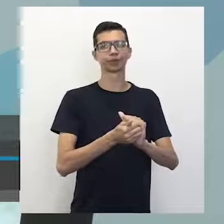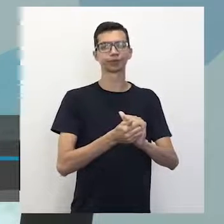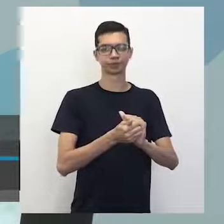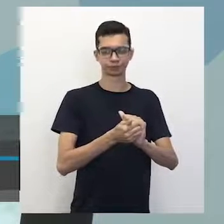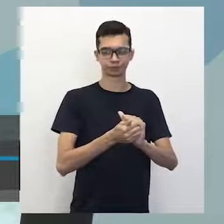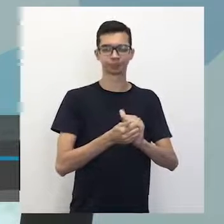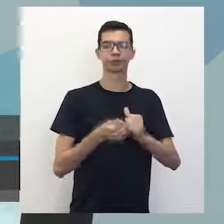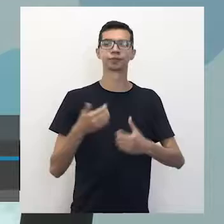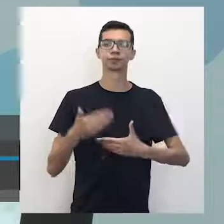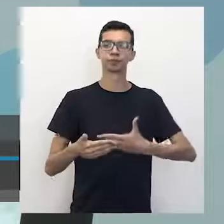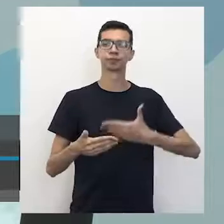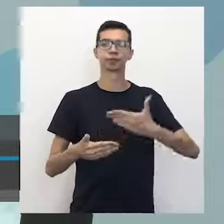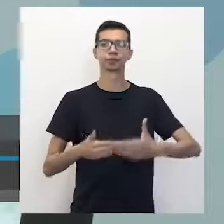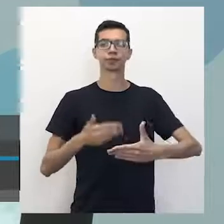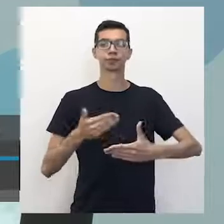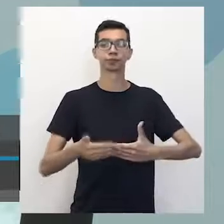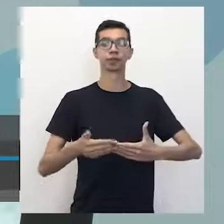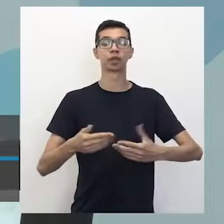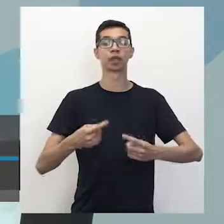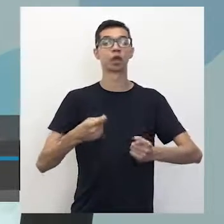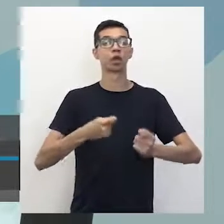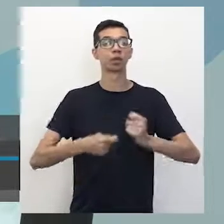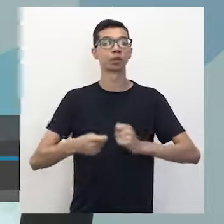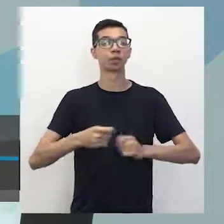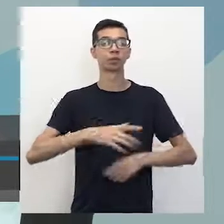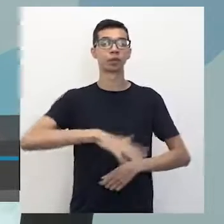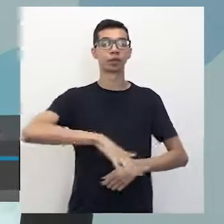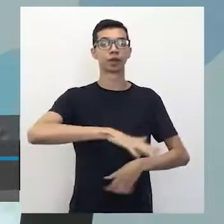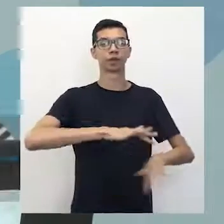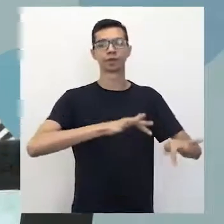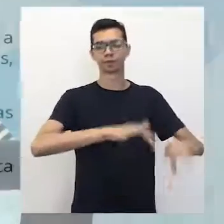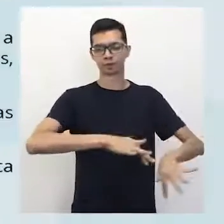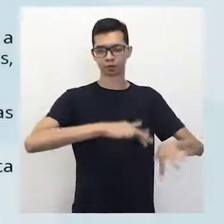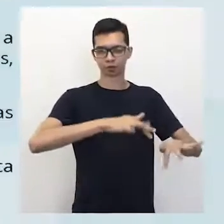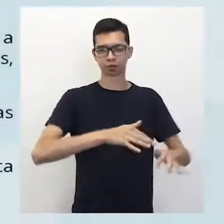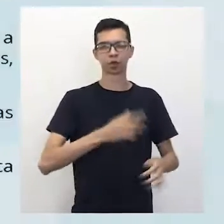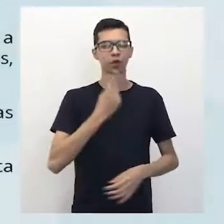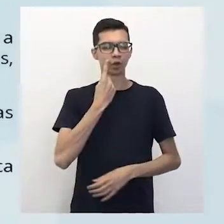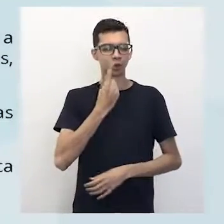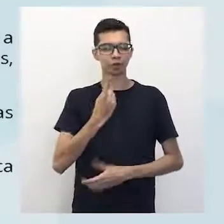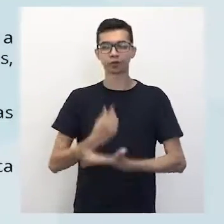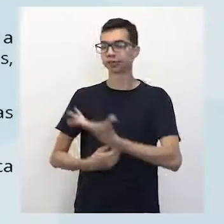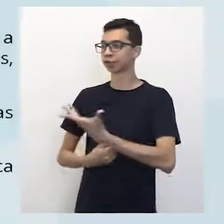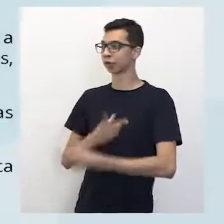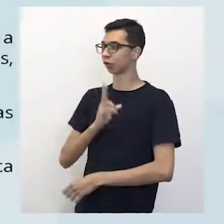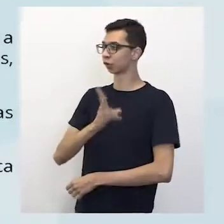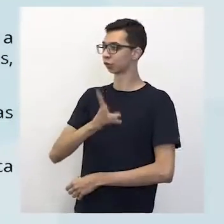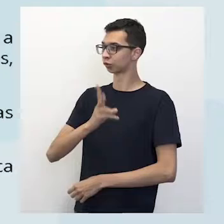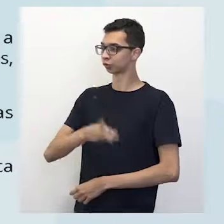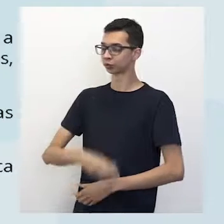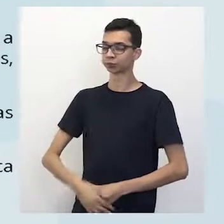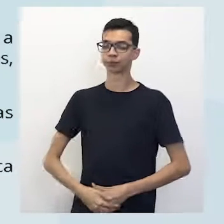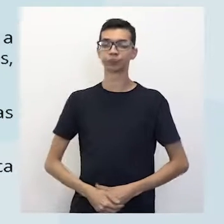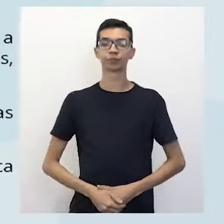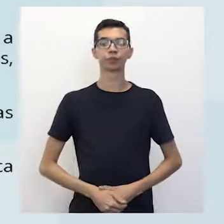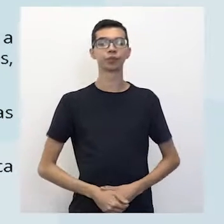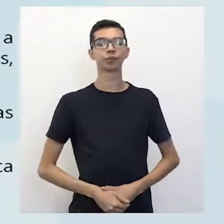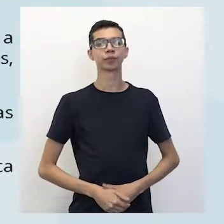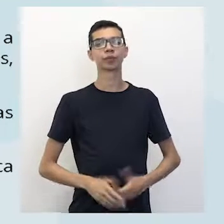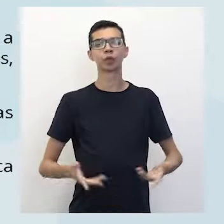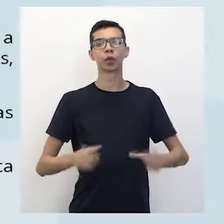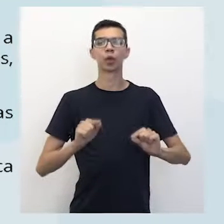e principalmente econômica do feudo. Vamos continuar lá a nossa tela. Então, o que o